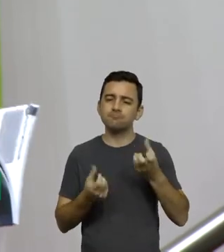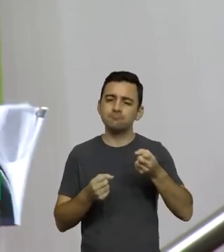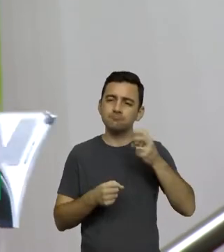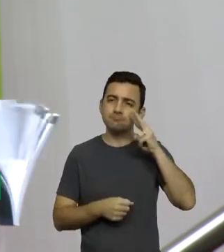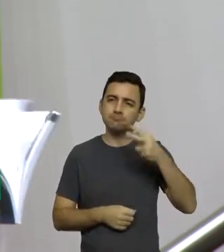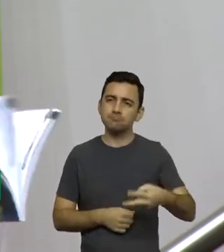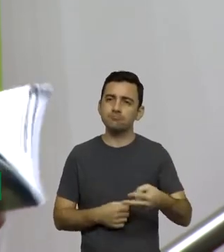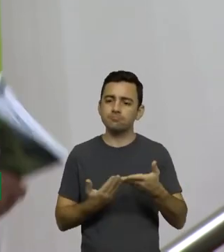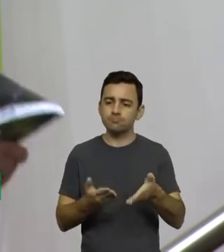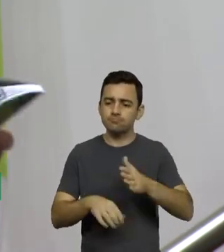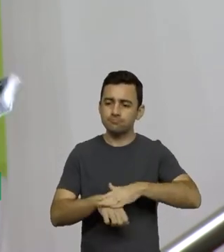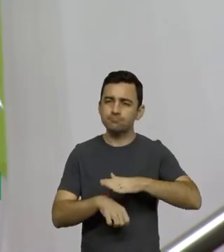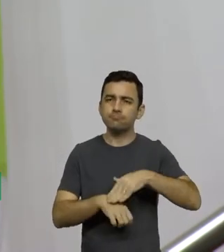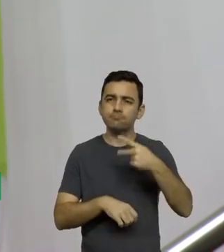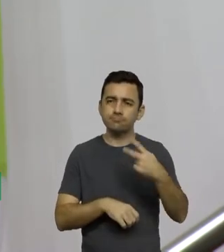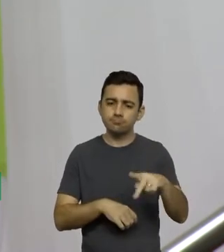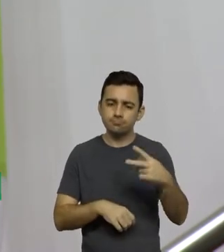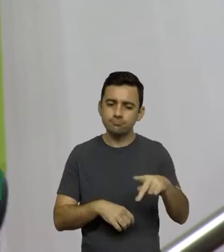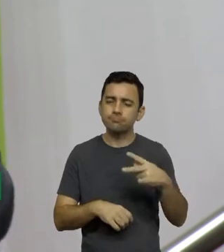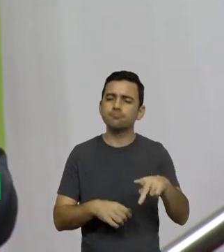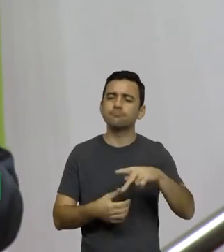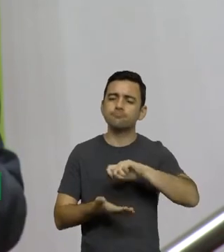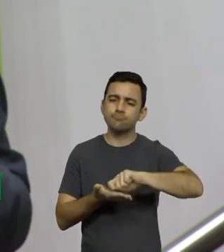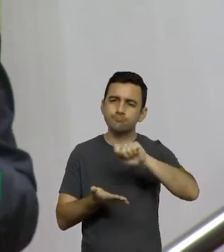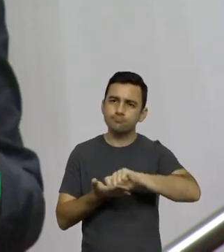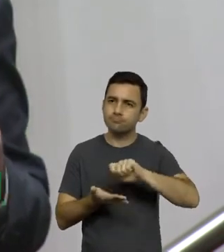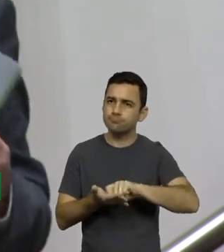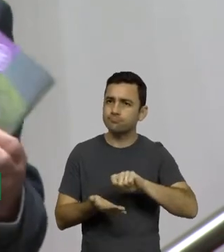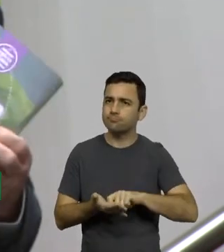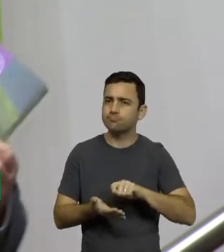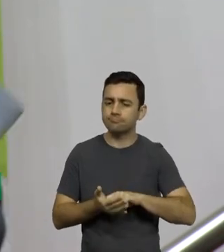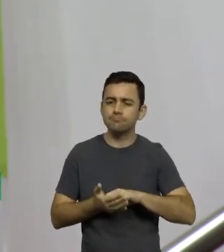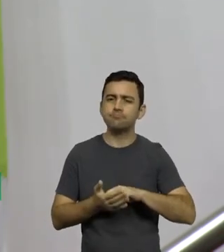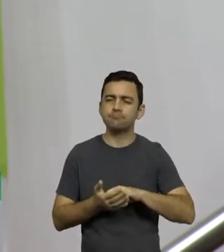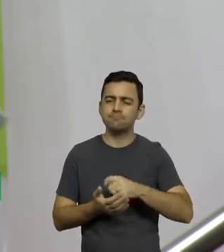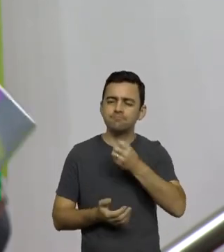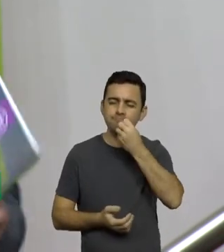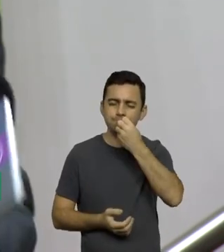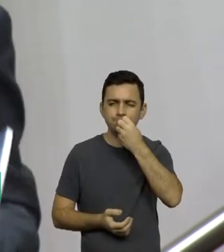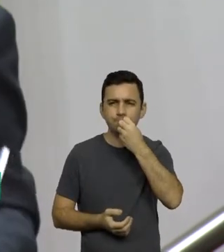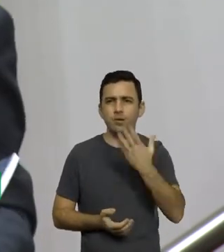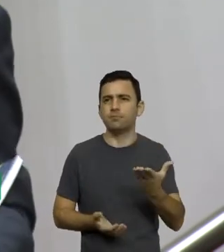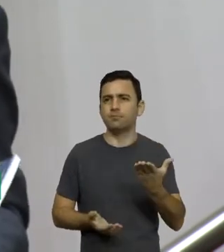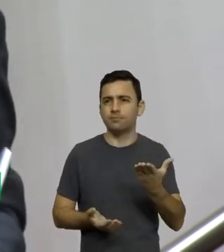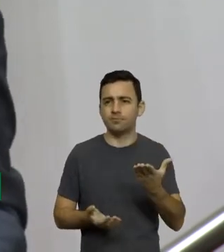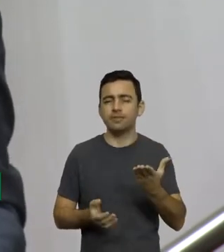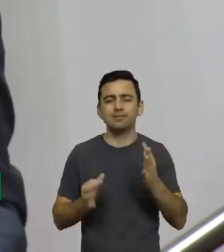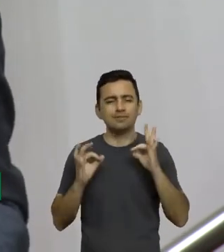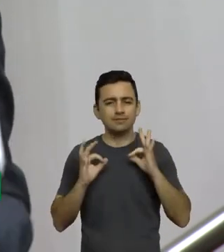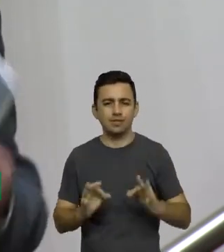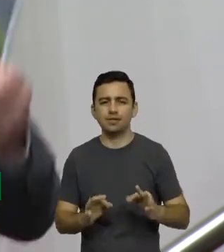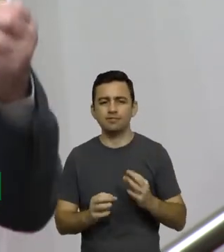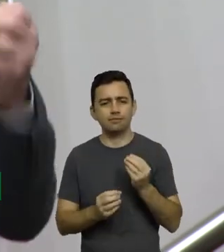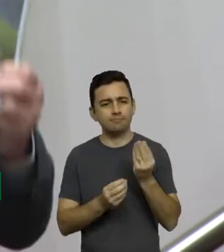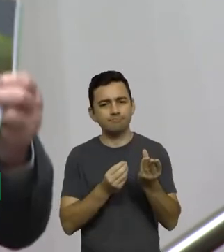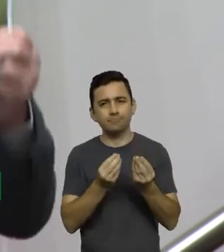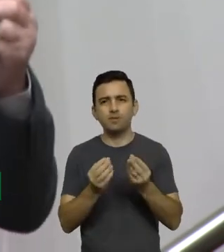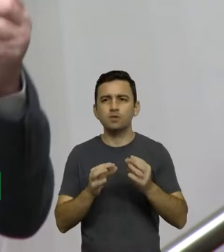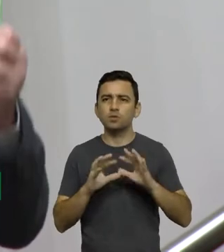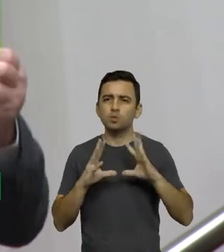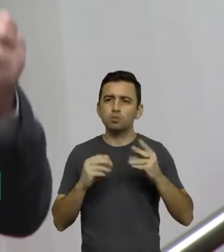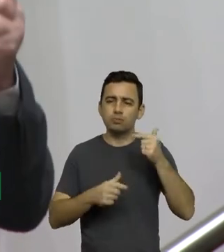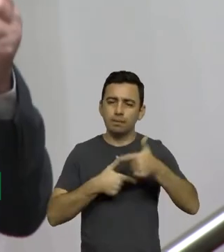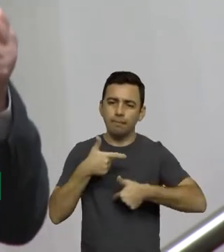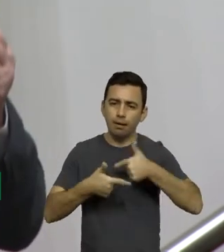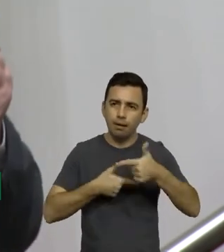esta produção, este material riquíssimo, que certamente chegará às mãos de muitos